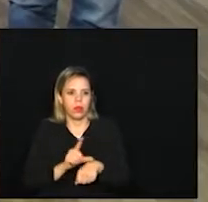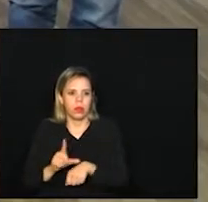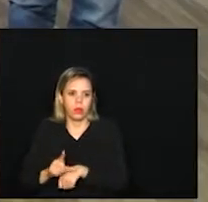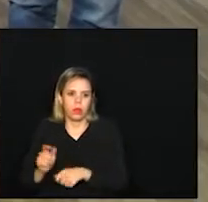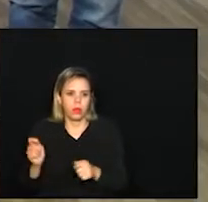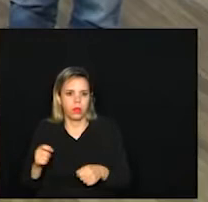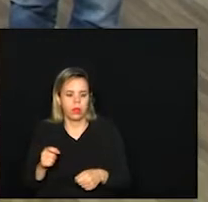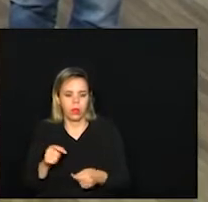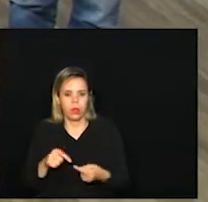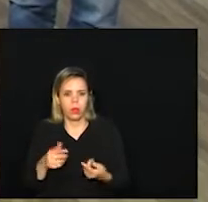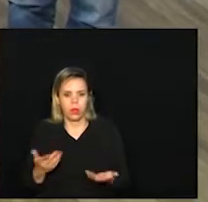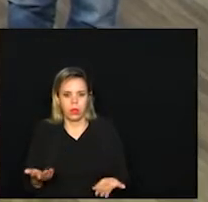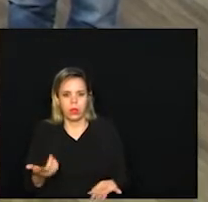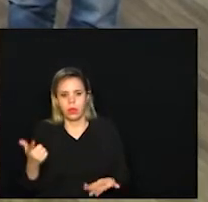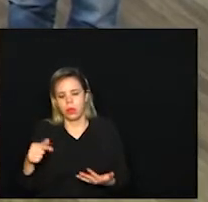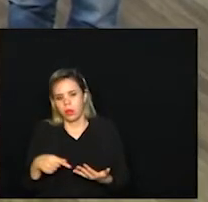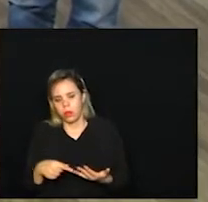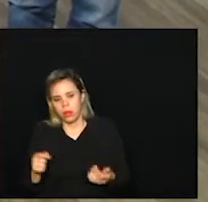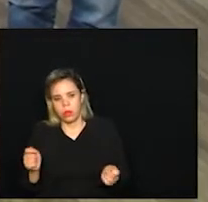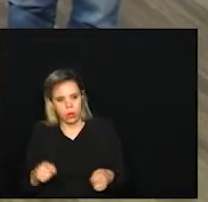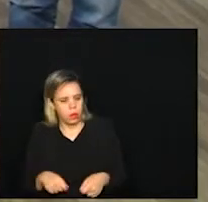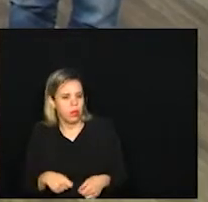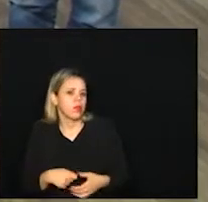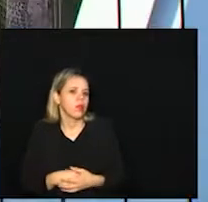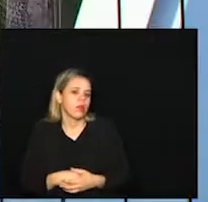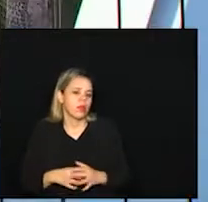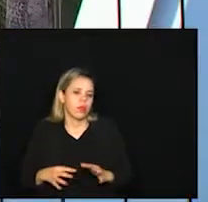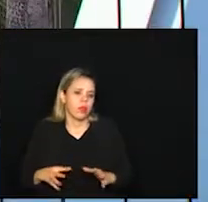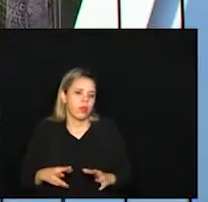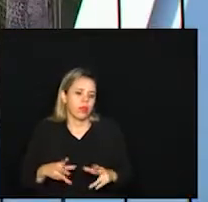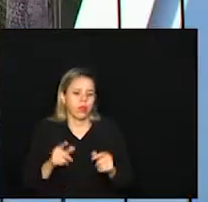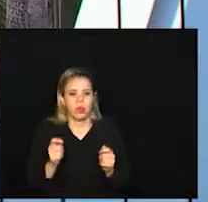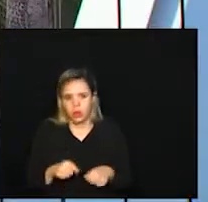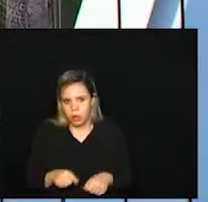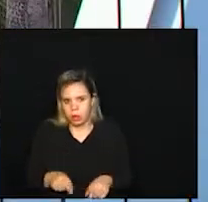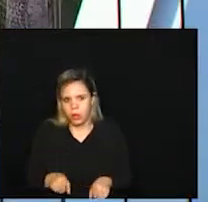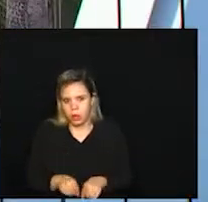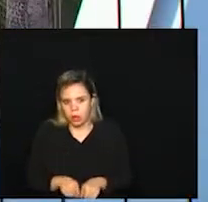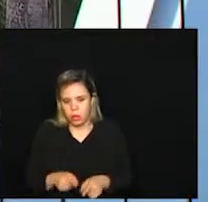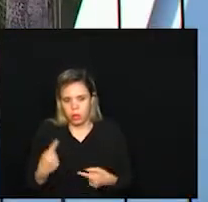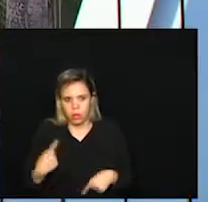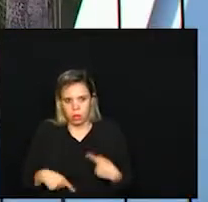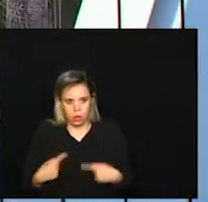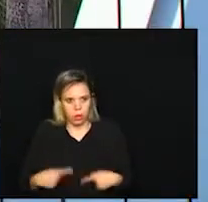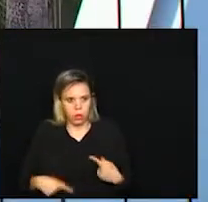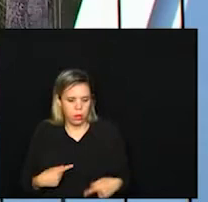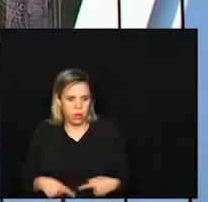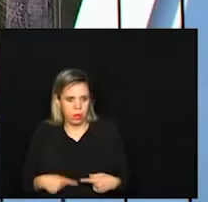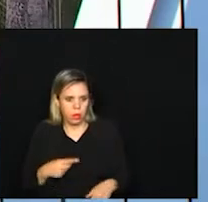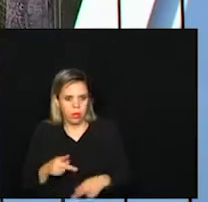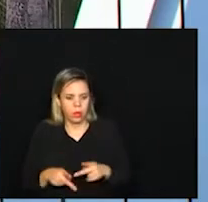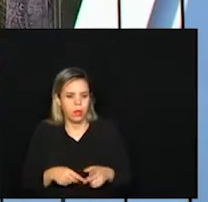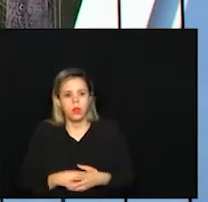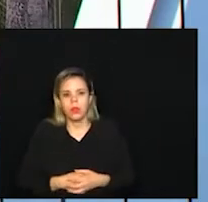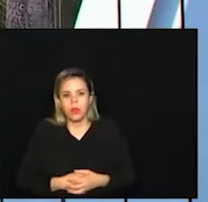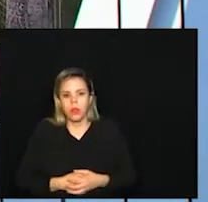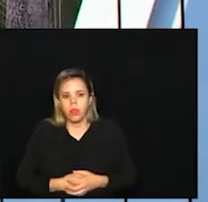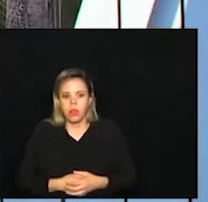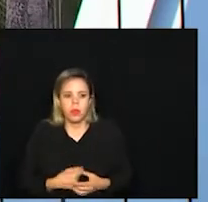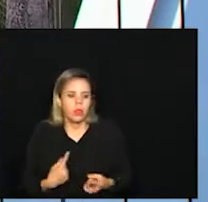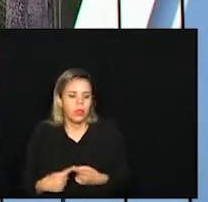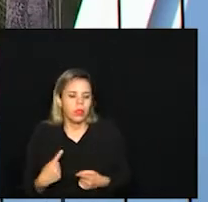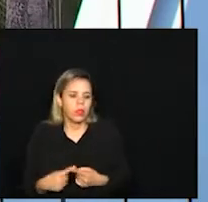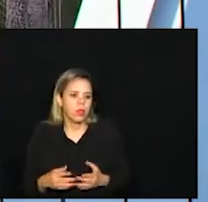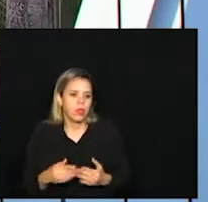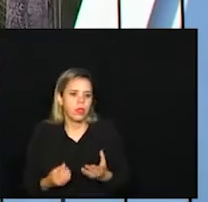não seria viável então outra outra possibilidade agora todas essas possibilidades precisam ser discutidas com a comunidade né porque